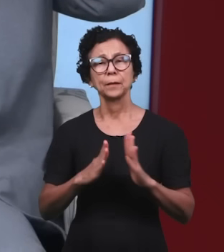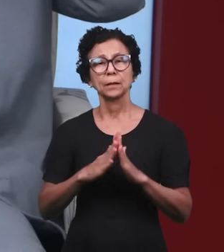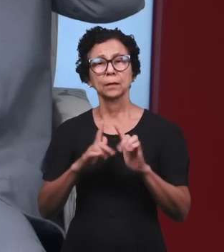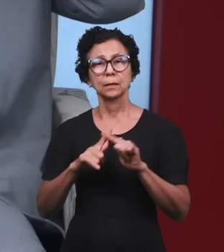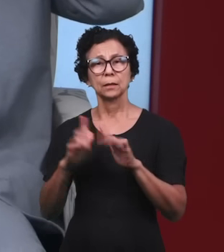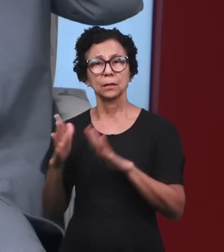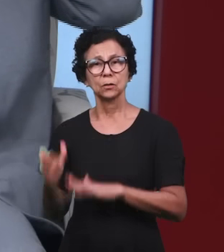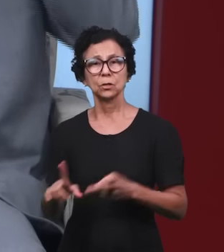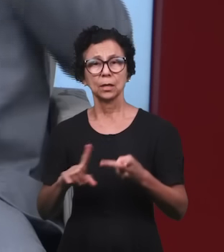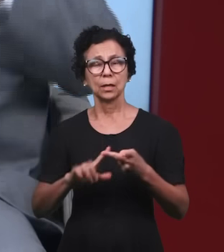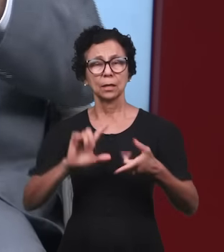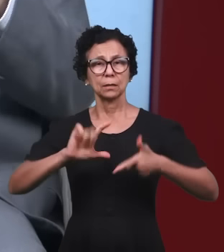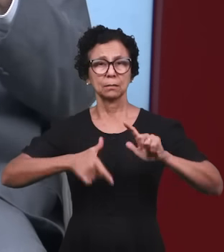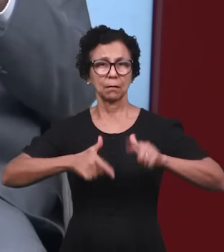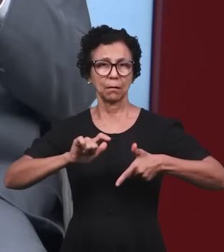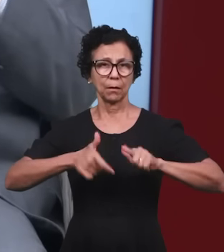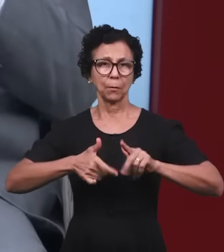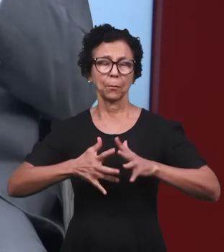Igreja.